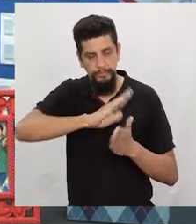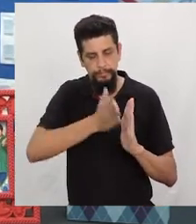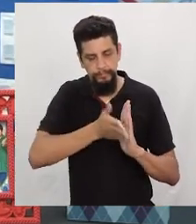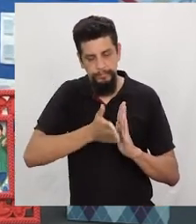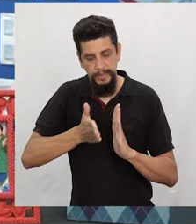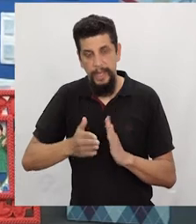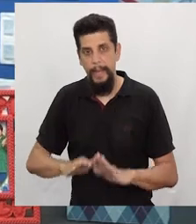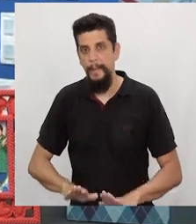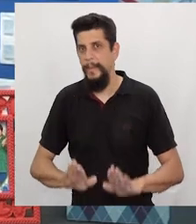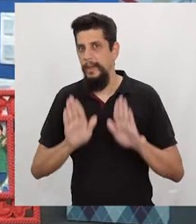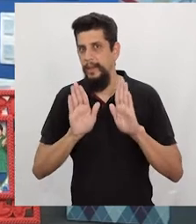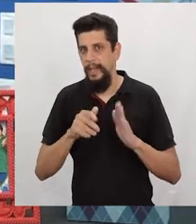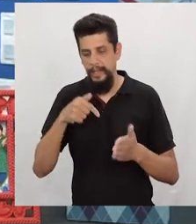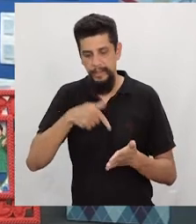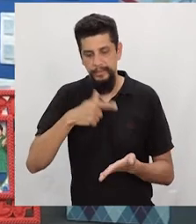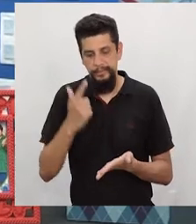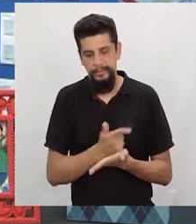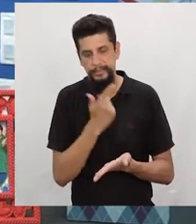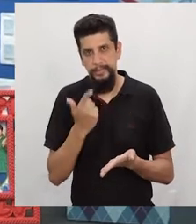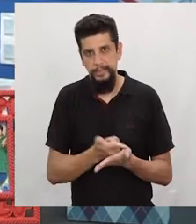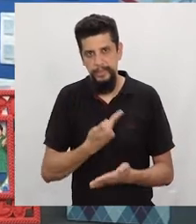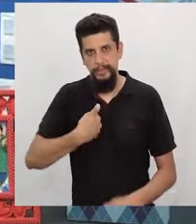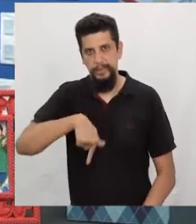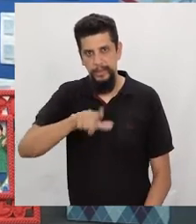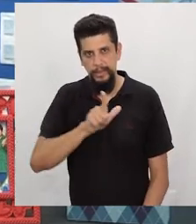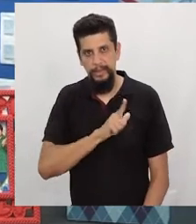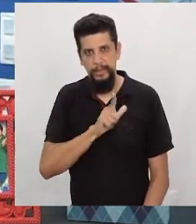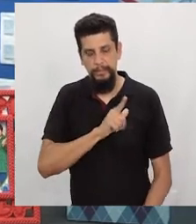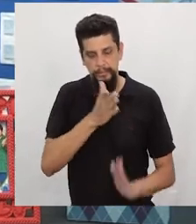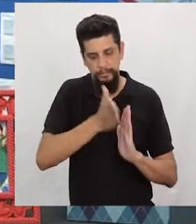episódios. Mas aqui no livro, nós temos episódios